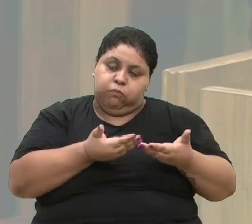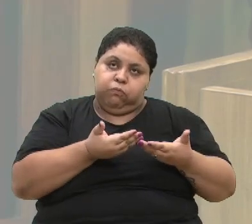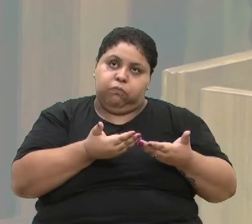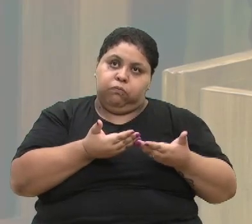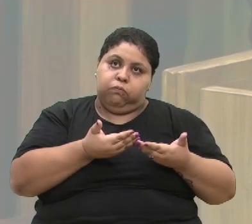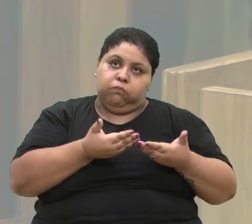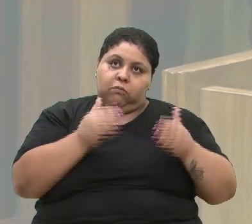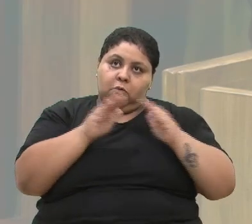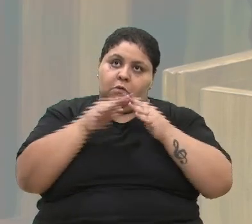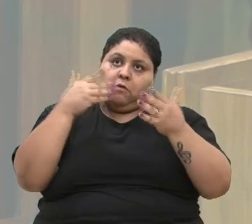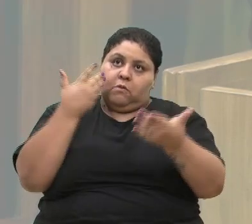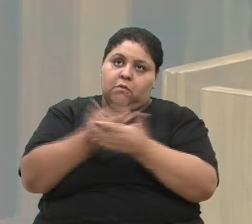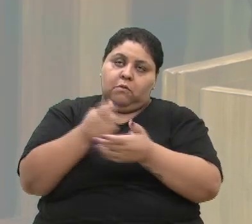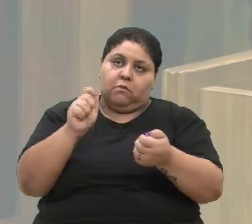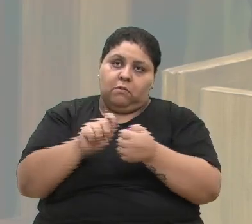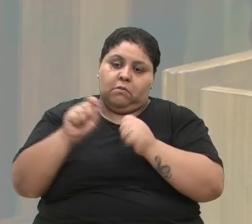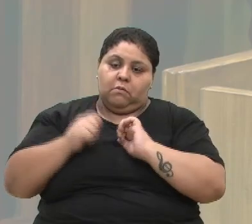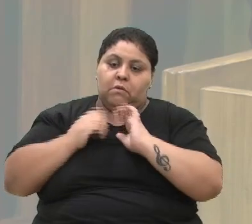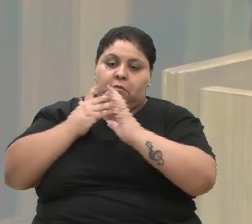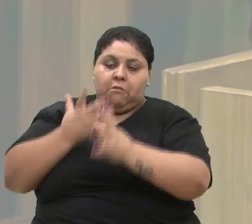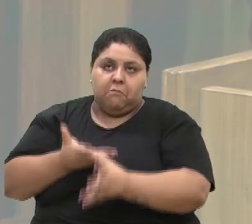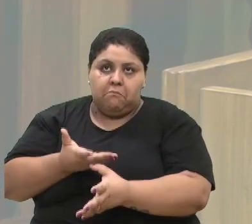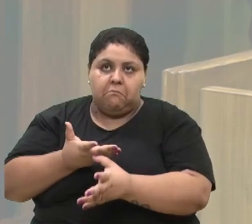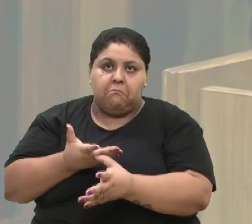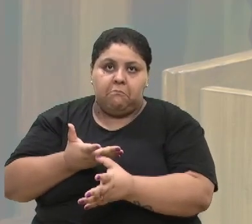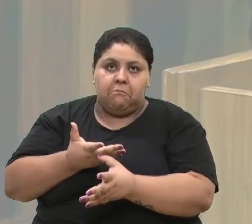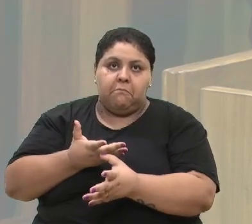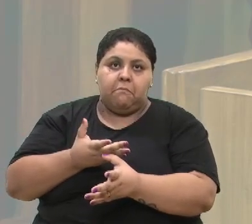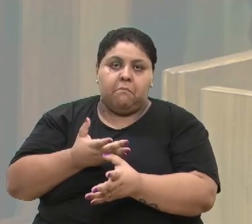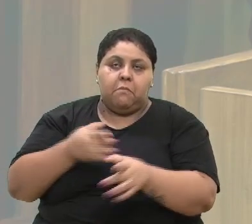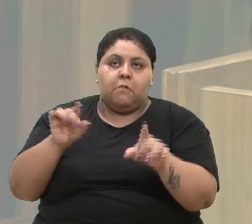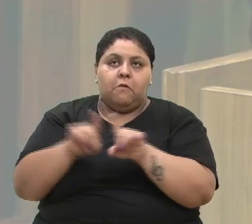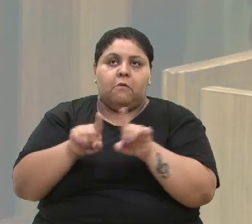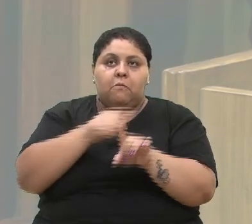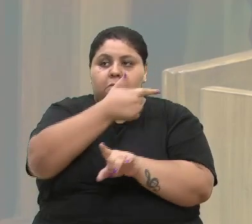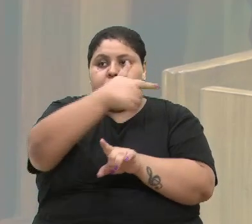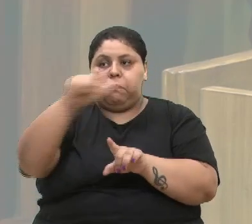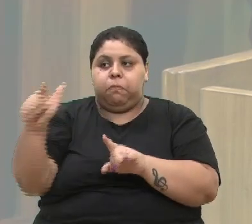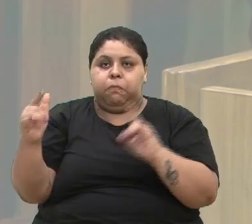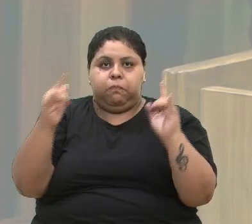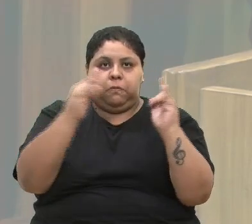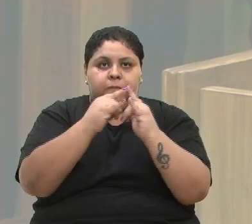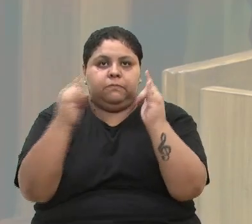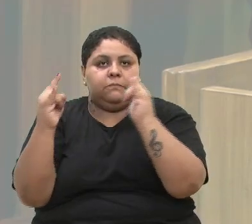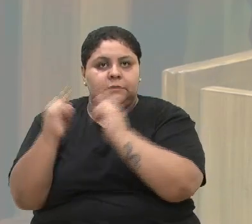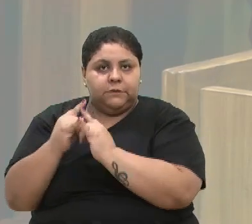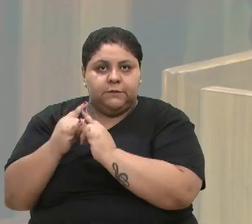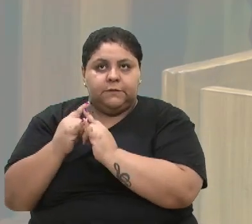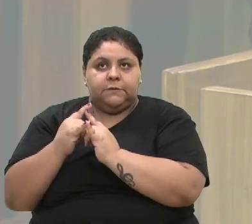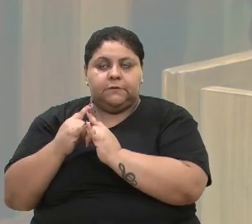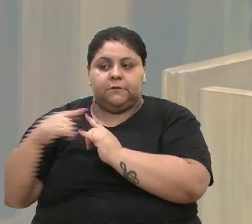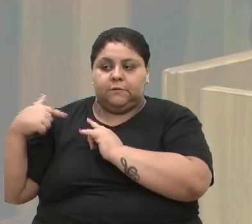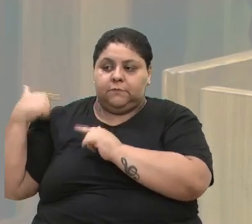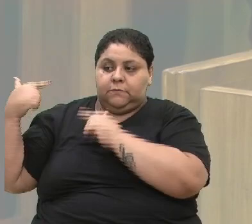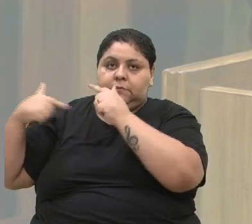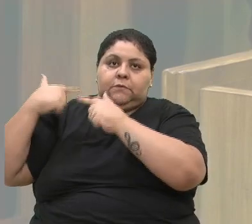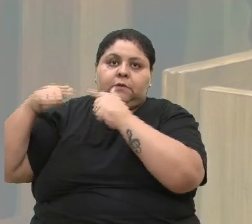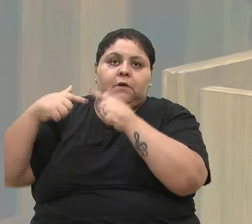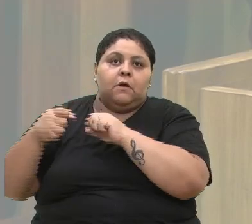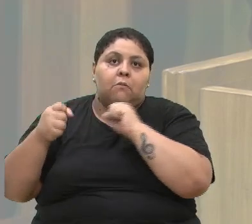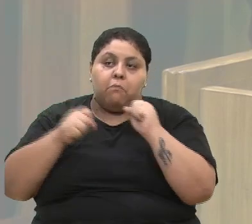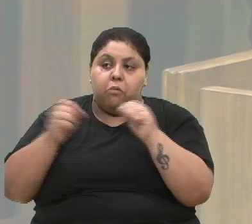fazer ações na rua coberta, podemos convidar outras entidades tradicionalistas que podem